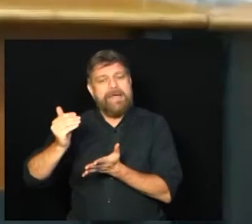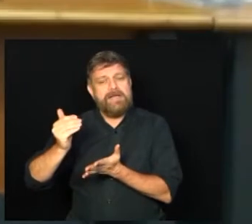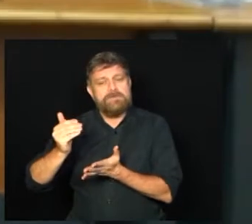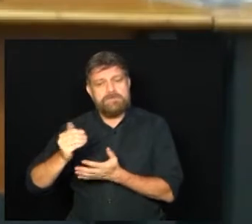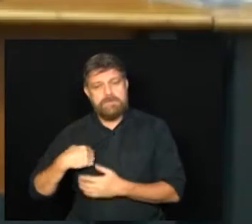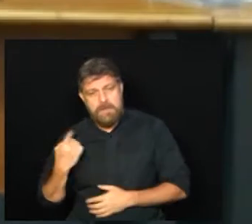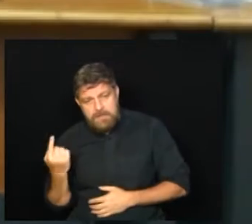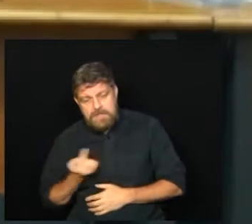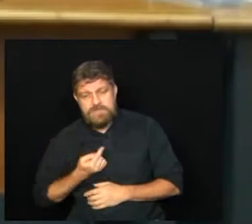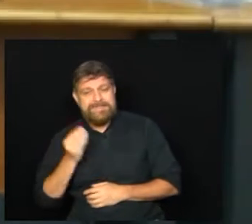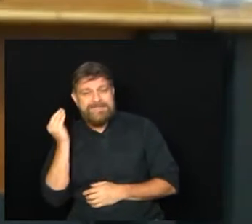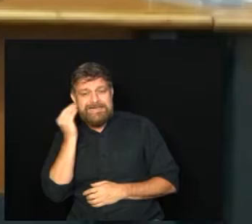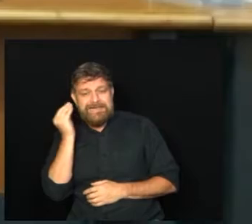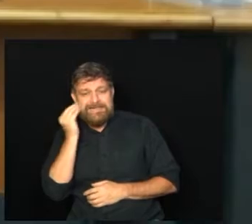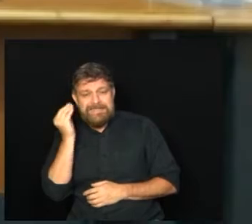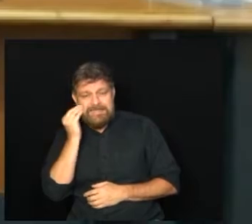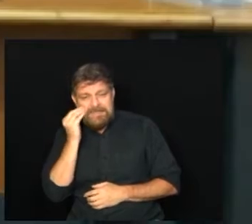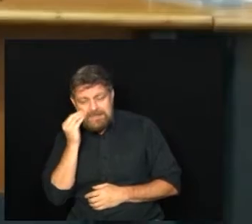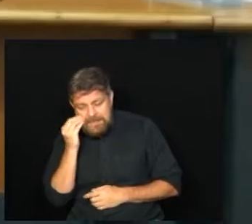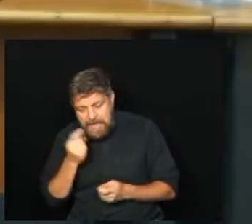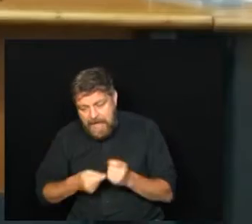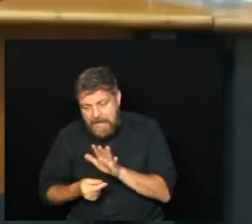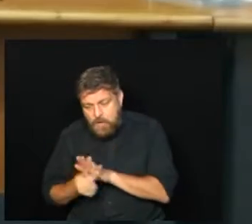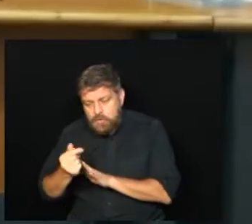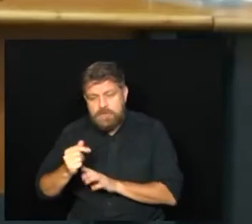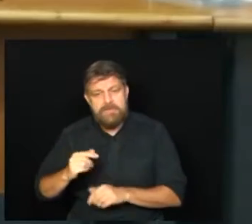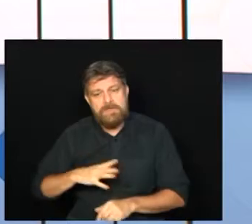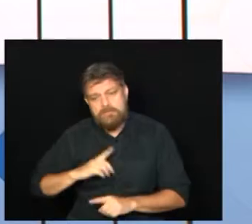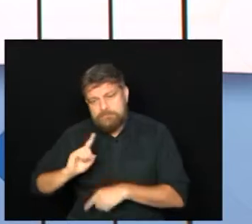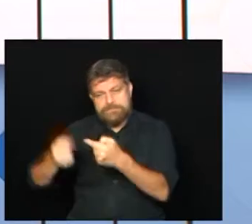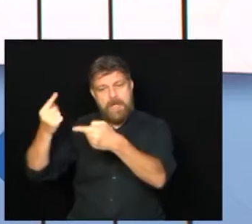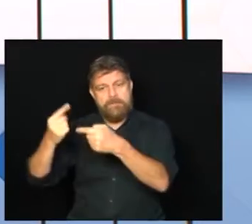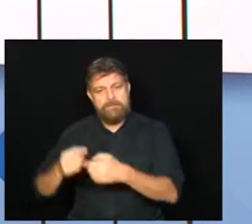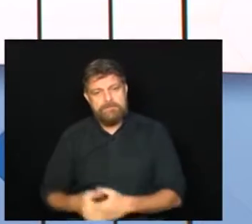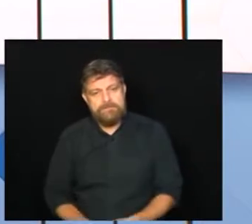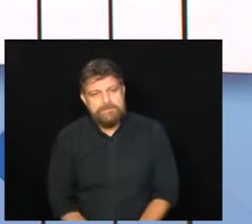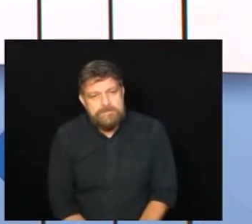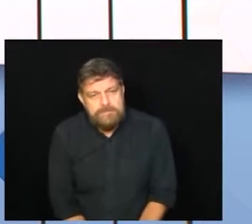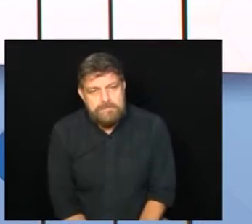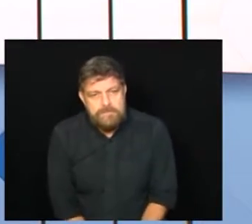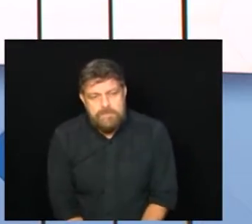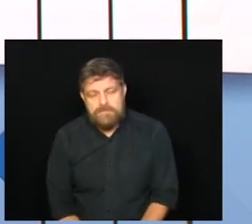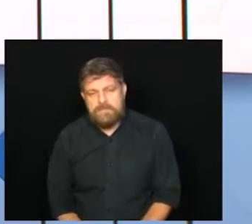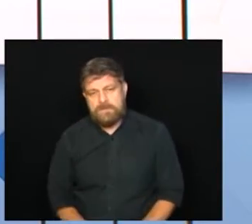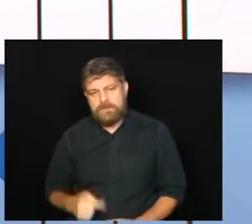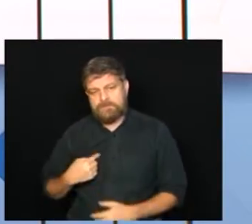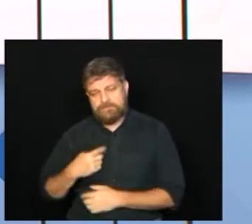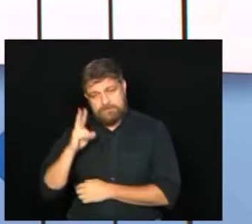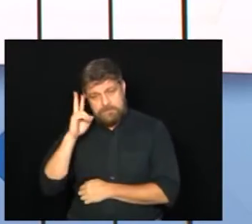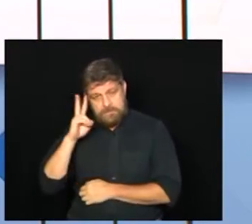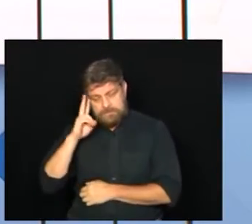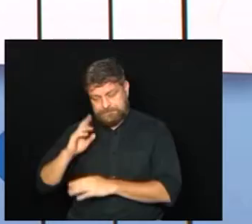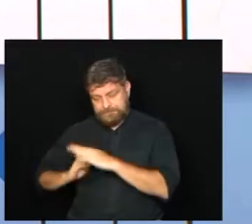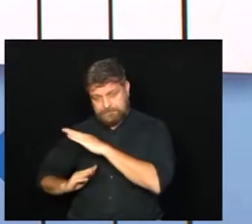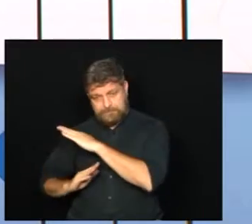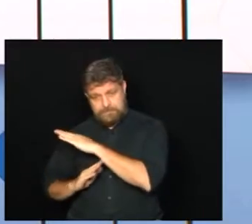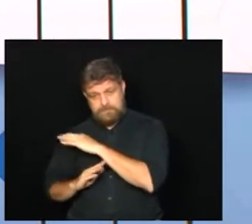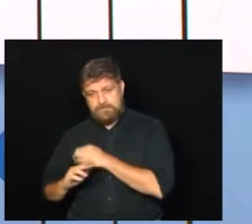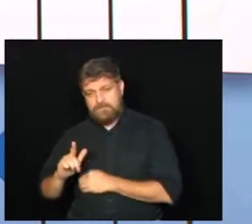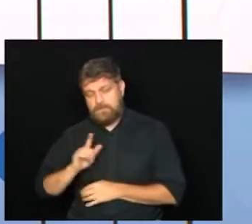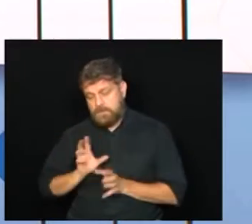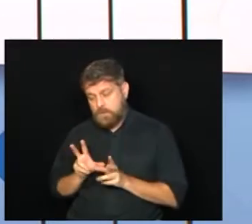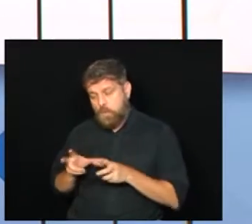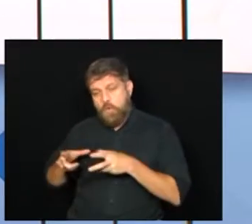para tentar a gente voltar à economia de Campinas. E a gente lembra que a Câmara de Campinas tem uma